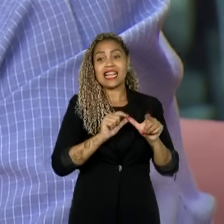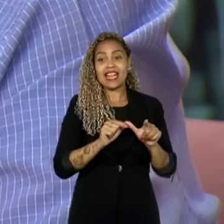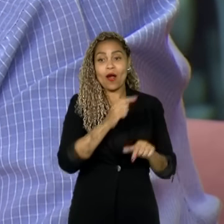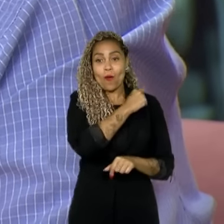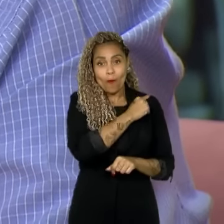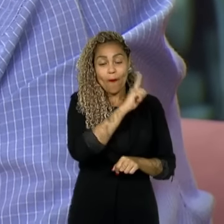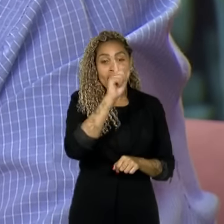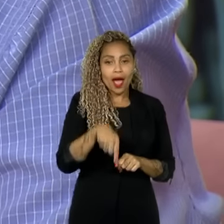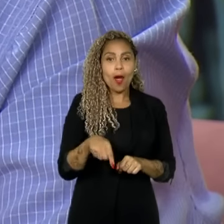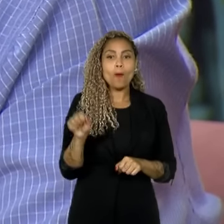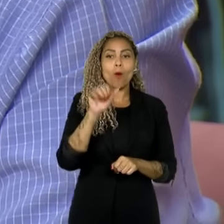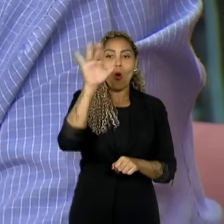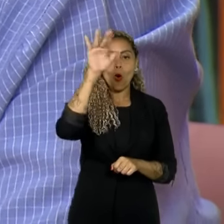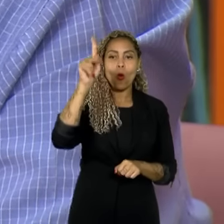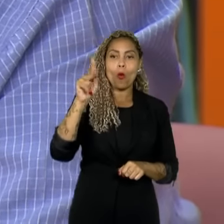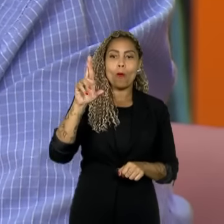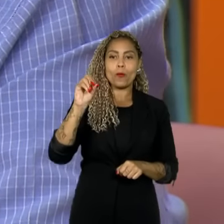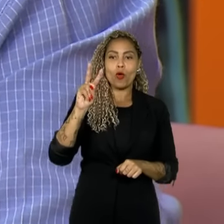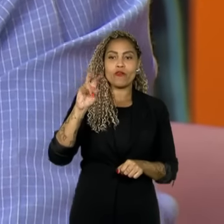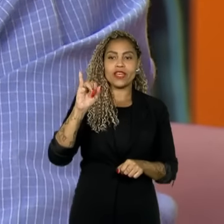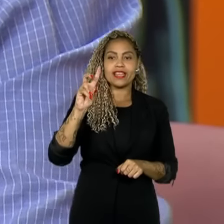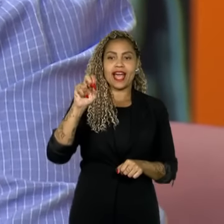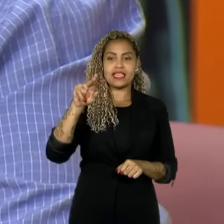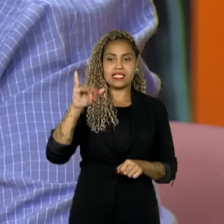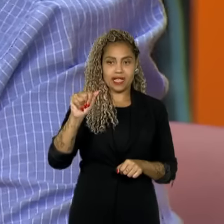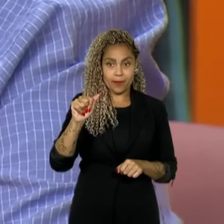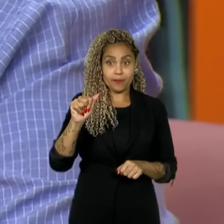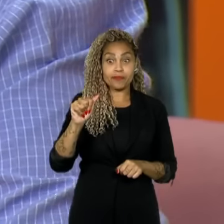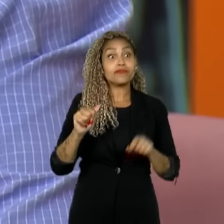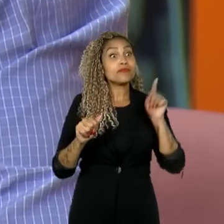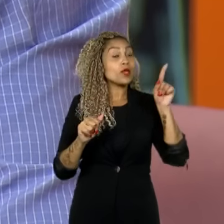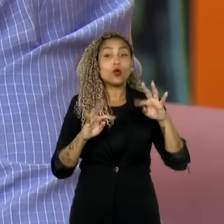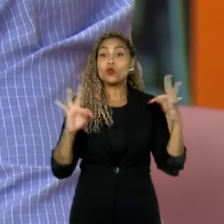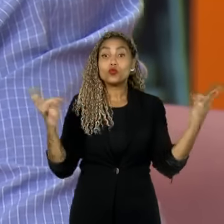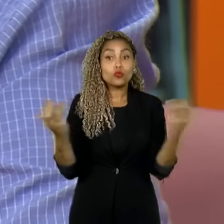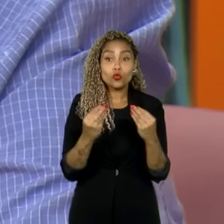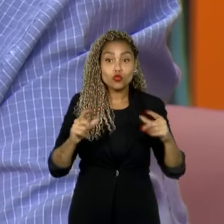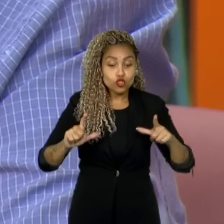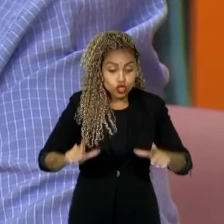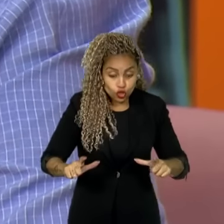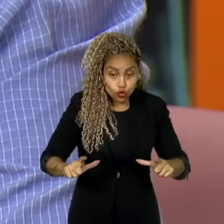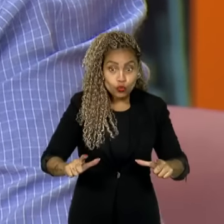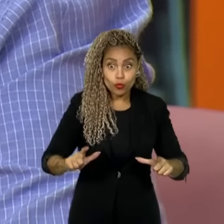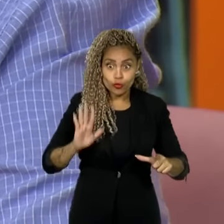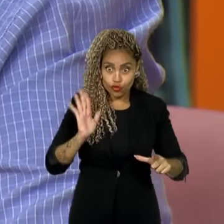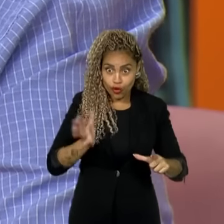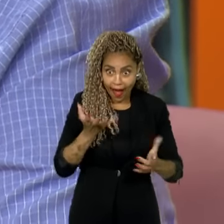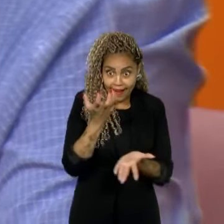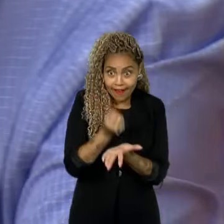Providência. Então, a partir daí, todo o disco que era lançado, o Eduardo